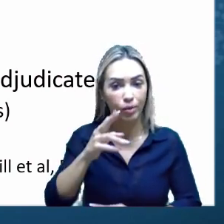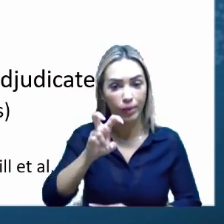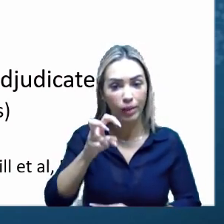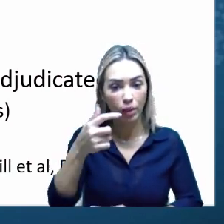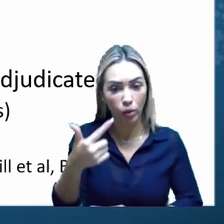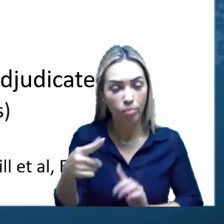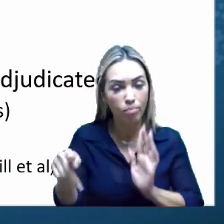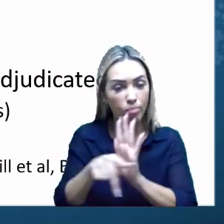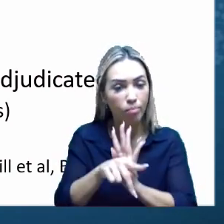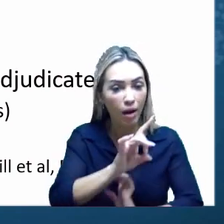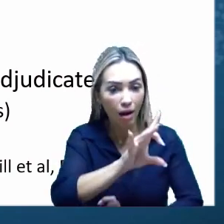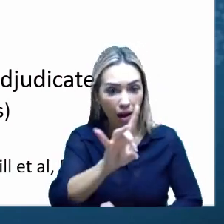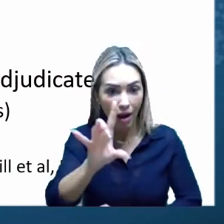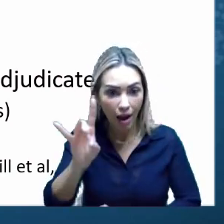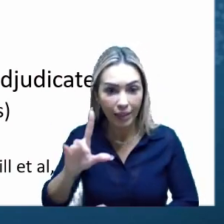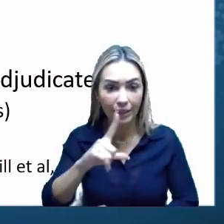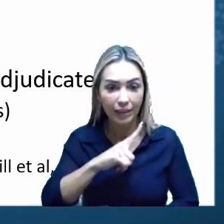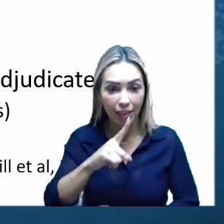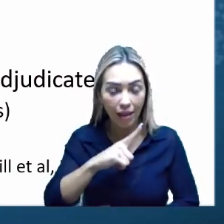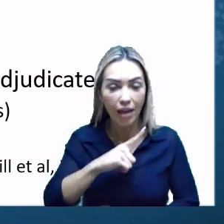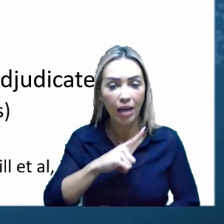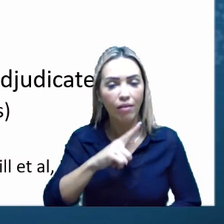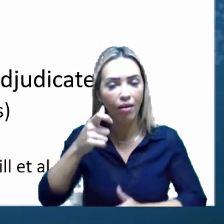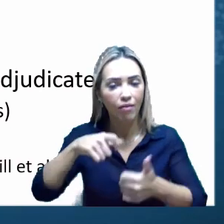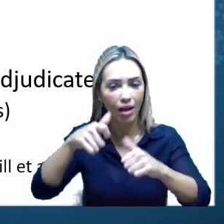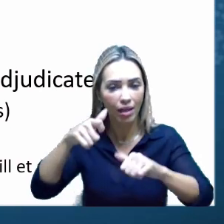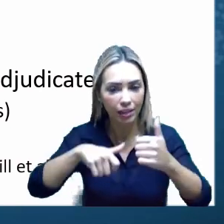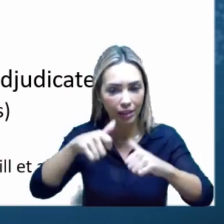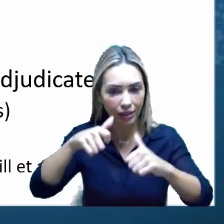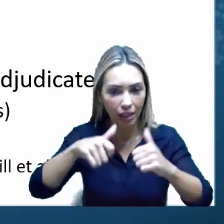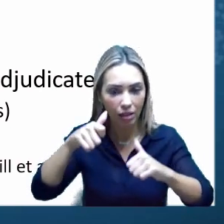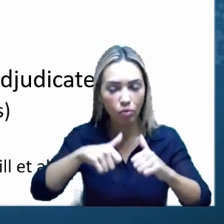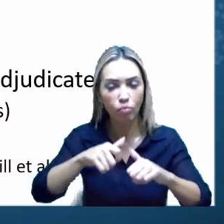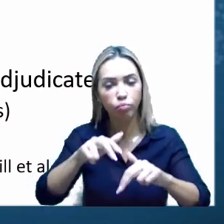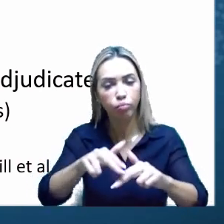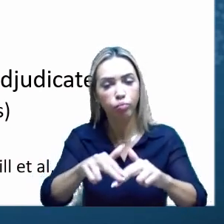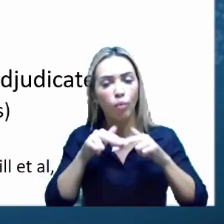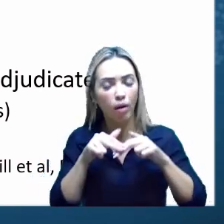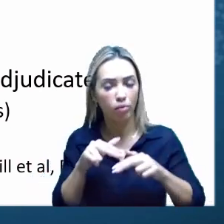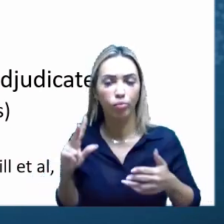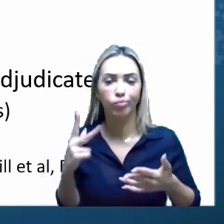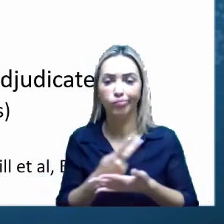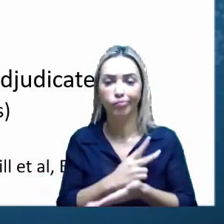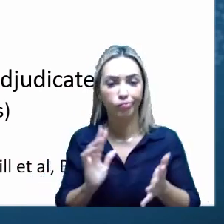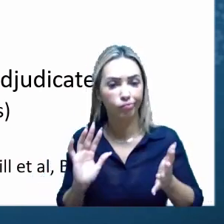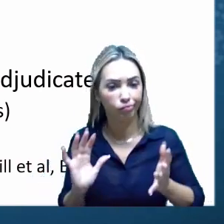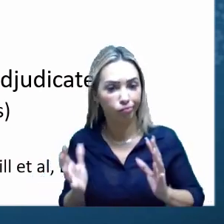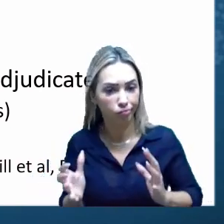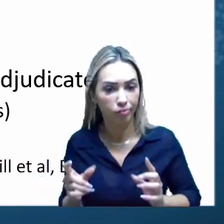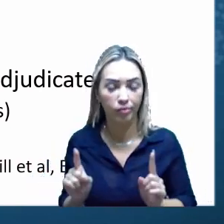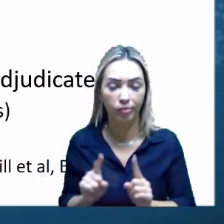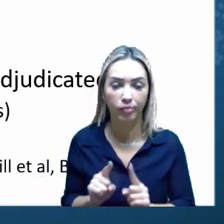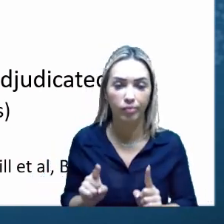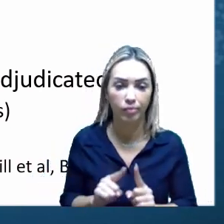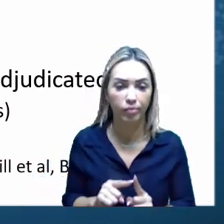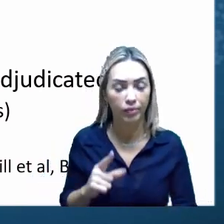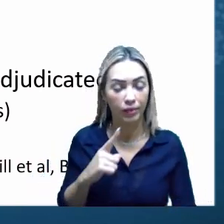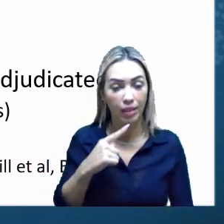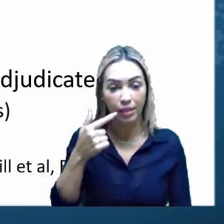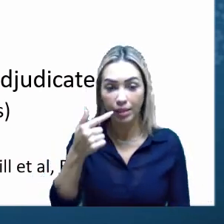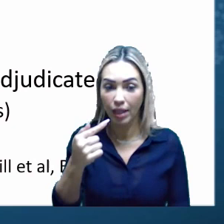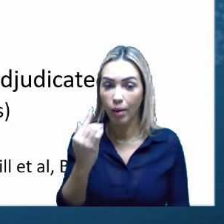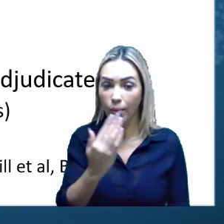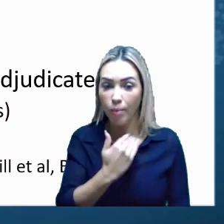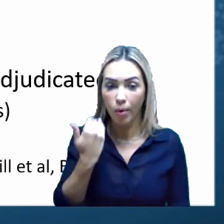casos tiveram casos de avaliação de causalidade, e você tem 7 casos de